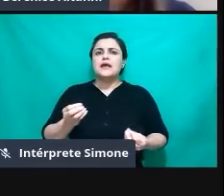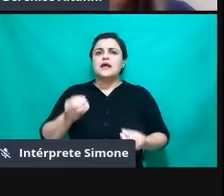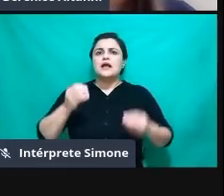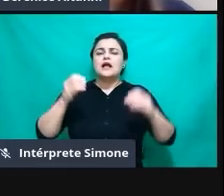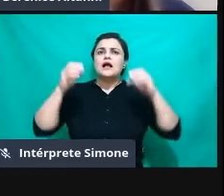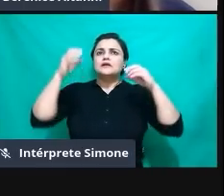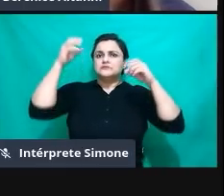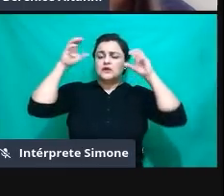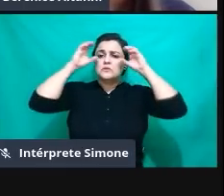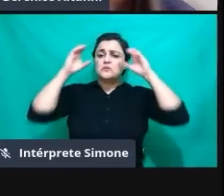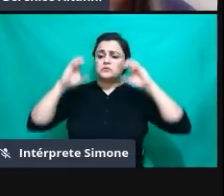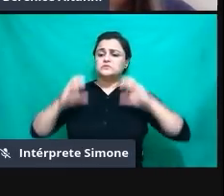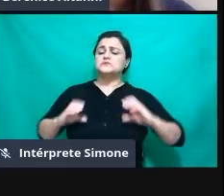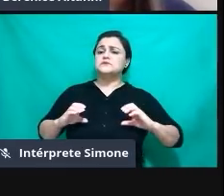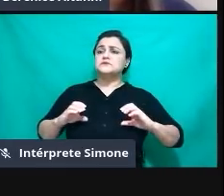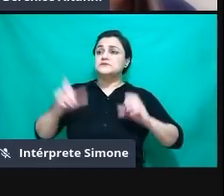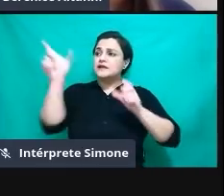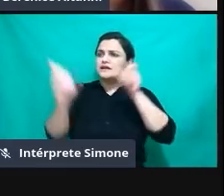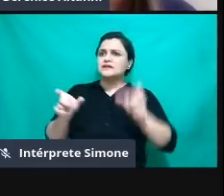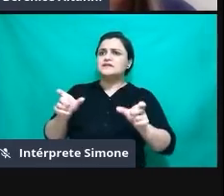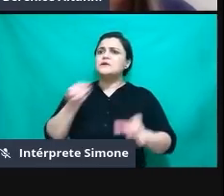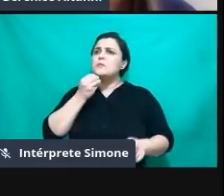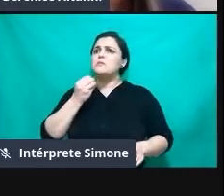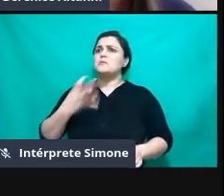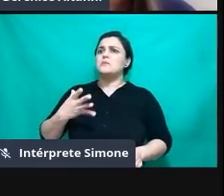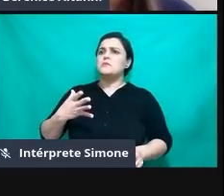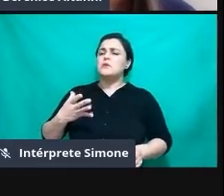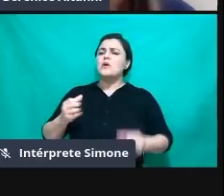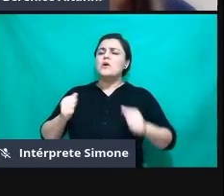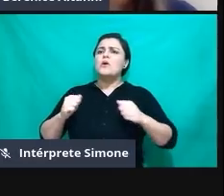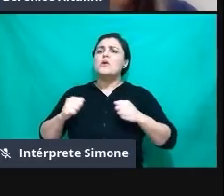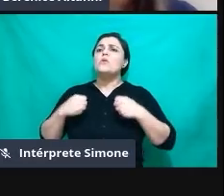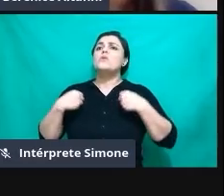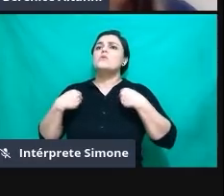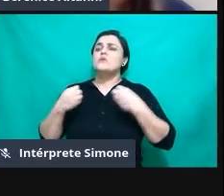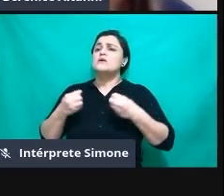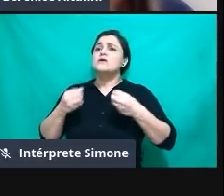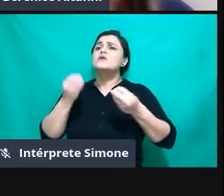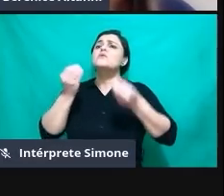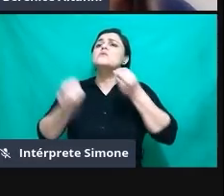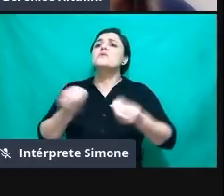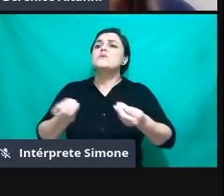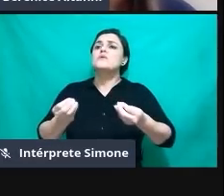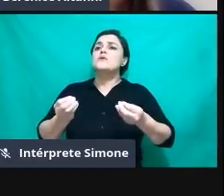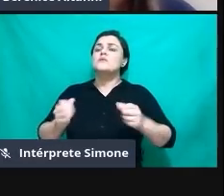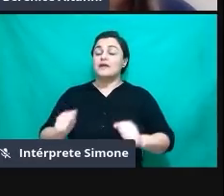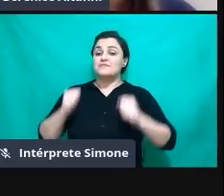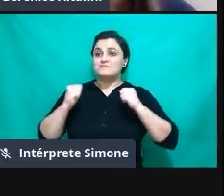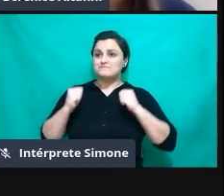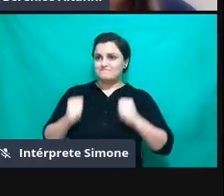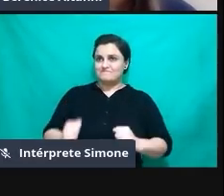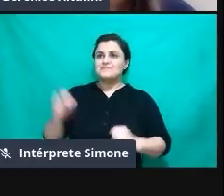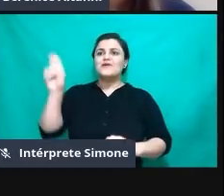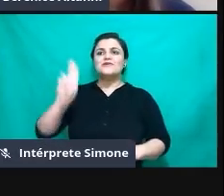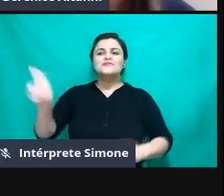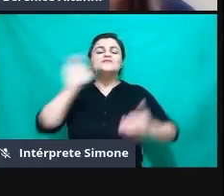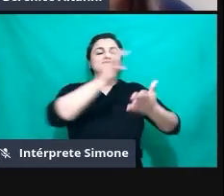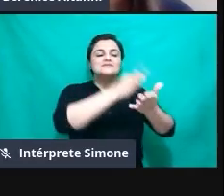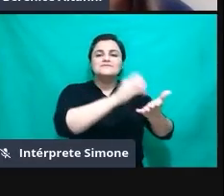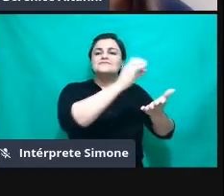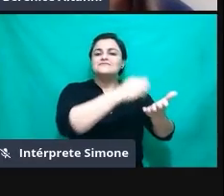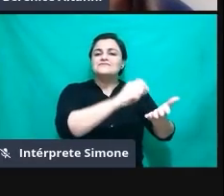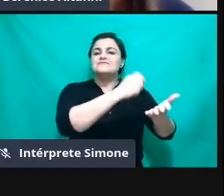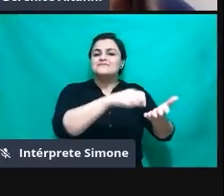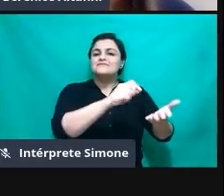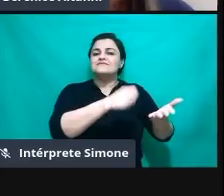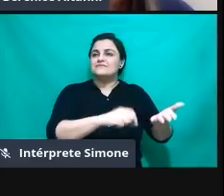vou voltar aí para o campo da vida pública, que vai ser a predominância da circulação mesmo